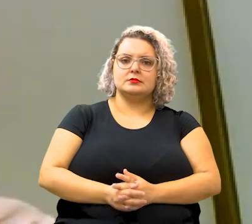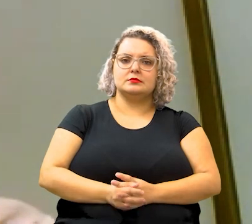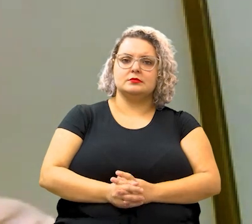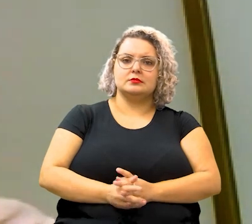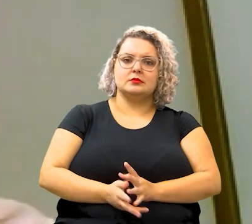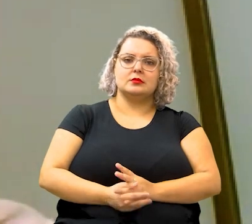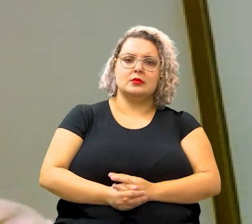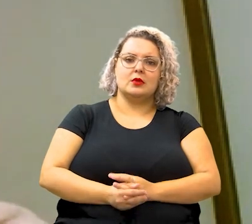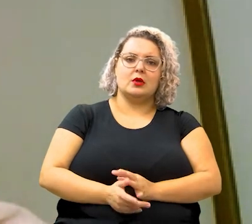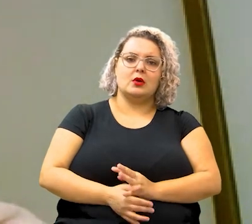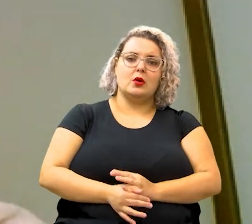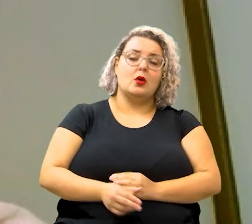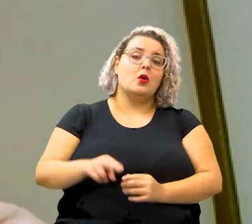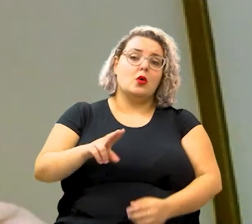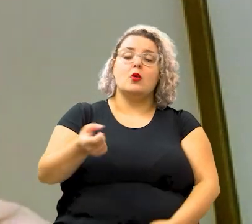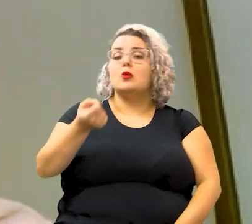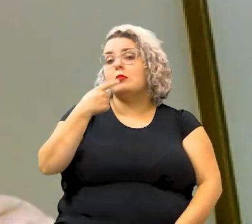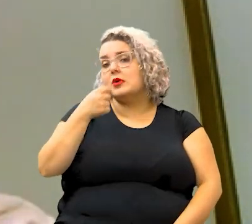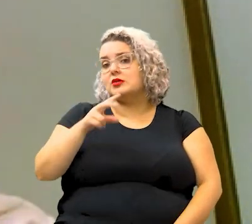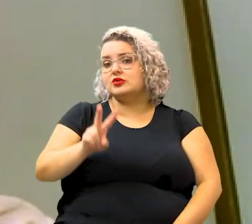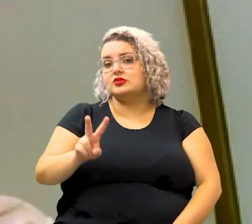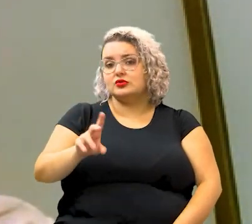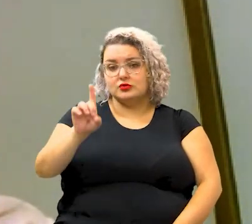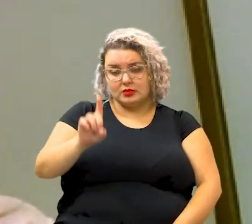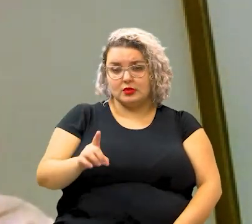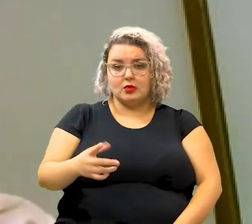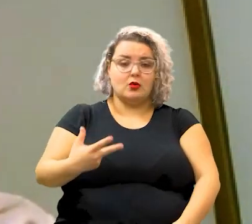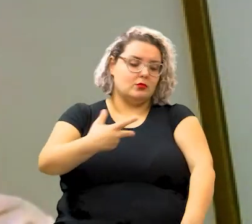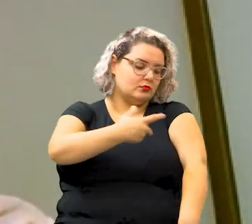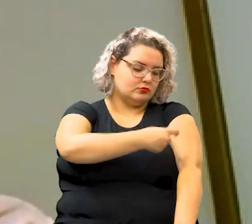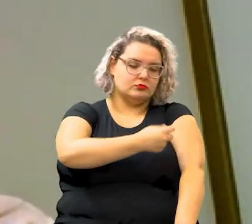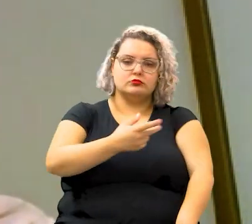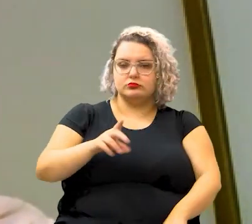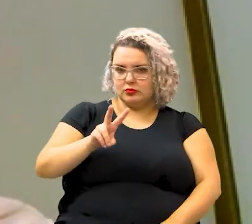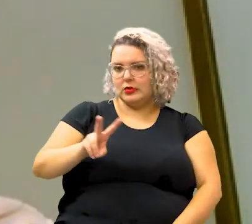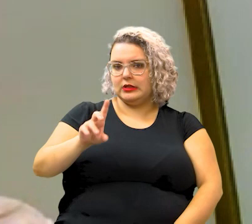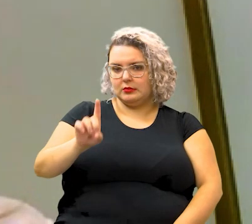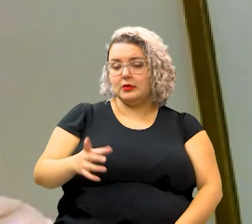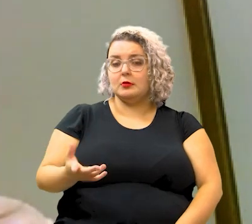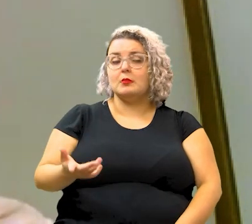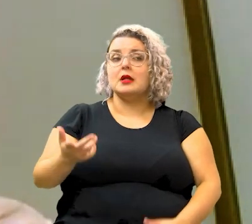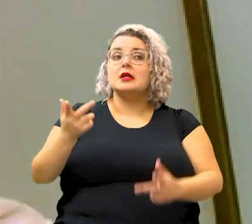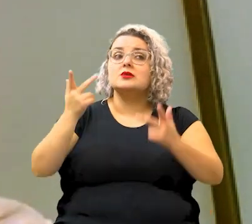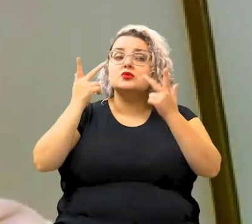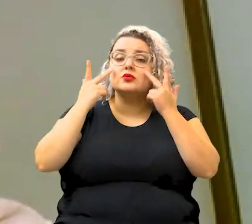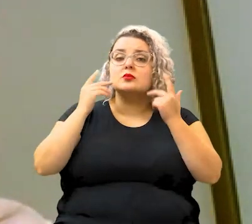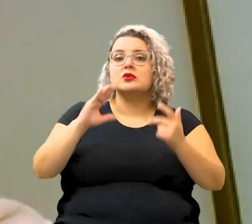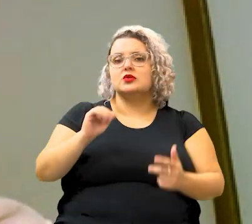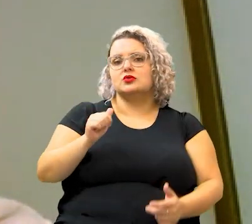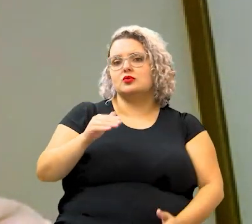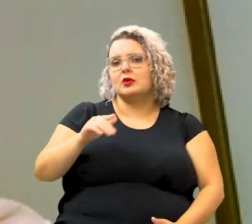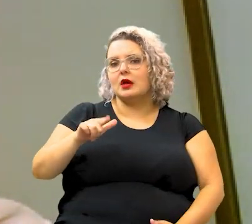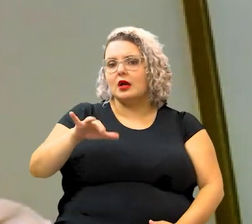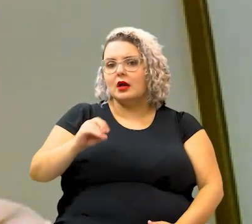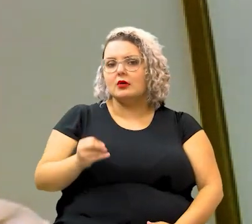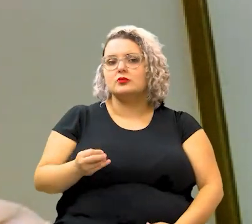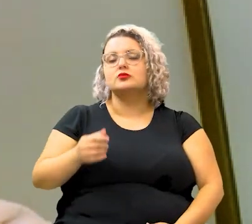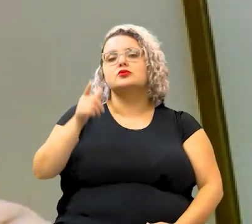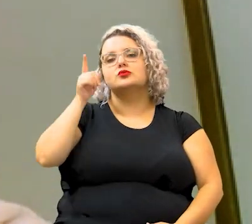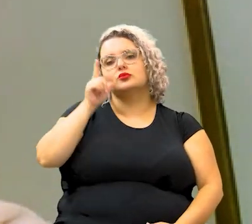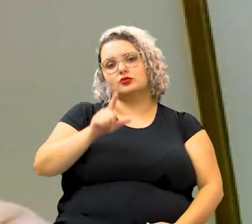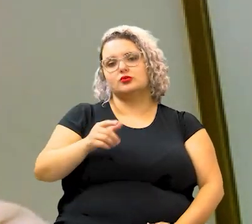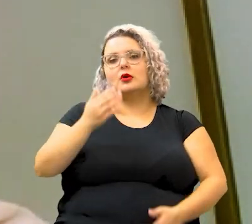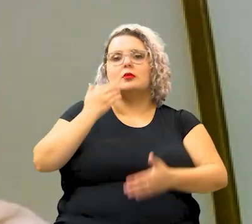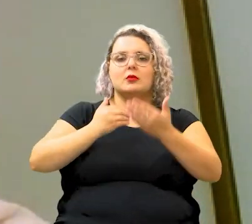uma injeção de vitamina D, né? Endovenoso. Agora, o cálcio, normalmente a gente consegue através da